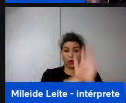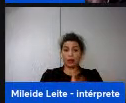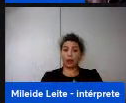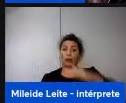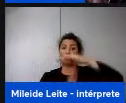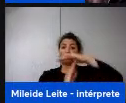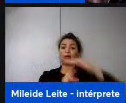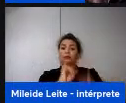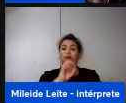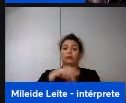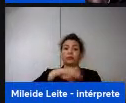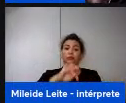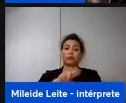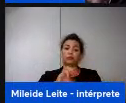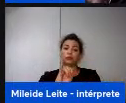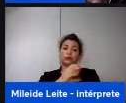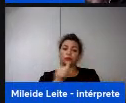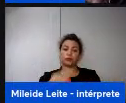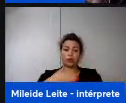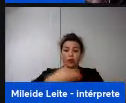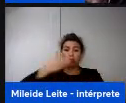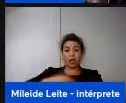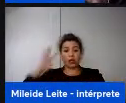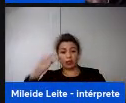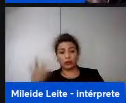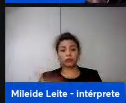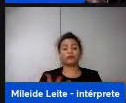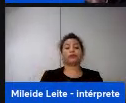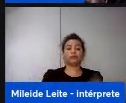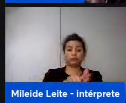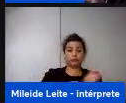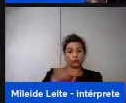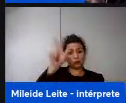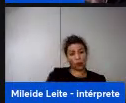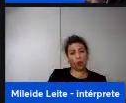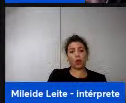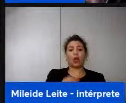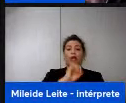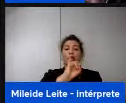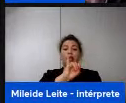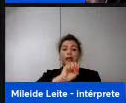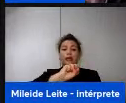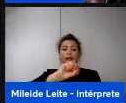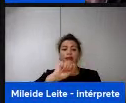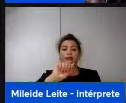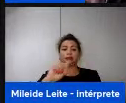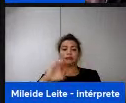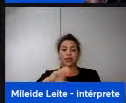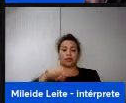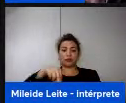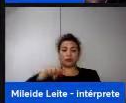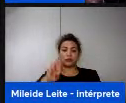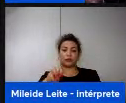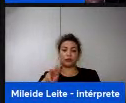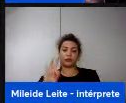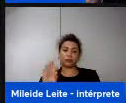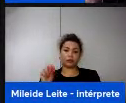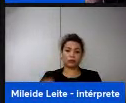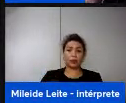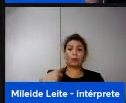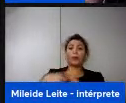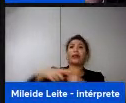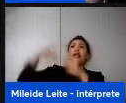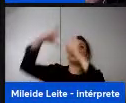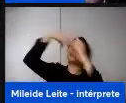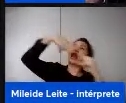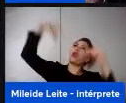intuição física que foi resolvida pelo Isaac Newton, né? Por que que a Lua não cai sobre a Terra? Né? O Isaac Newton, a